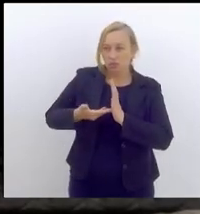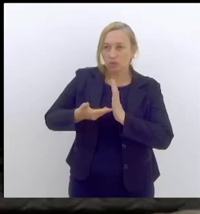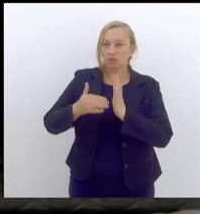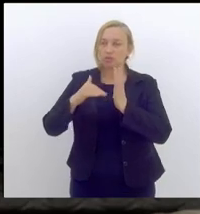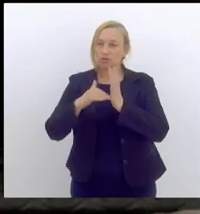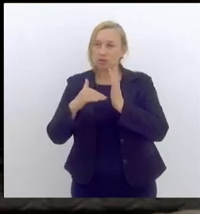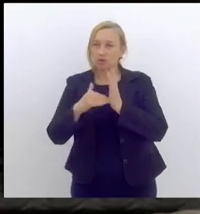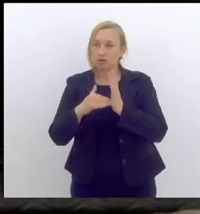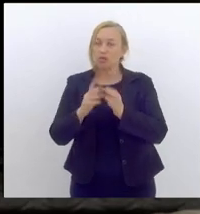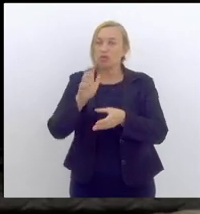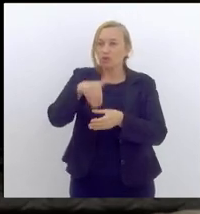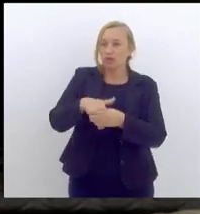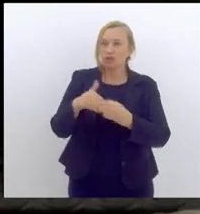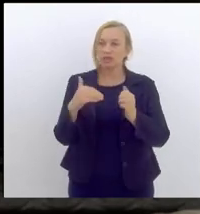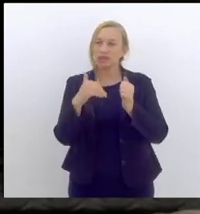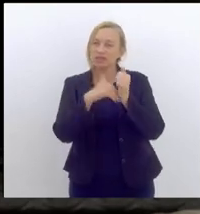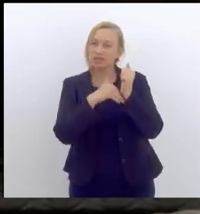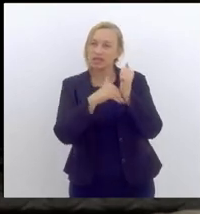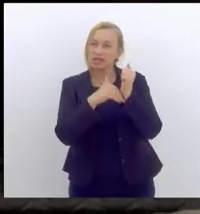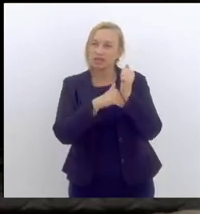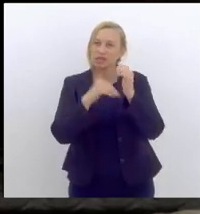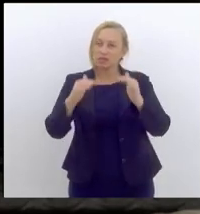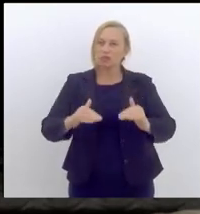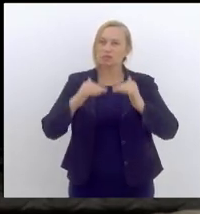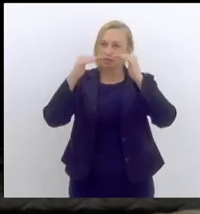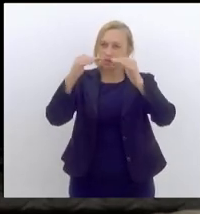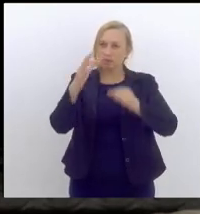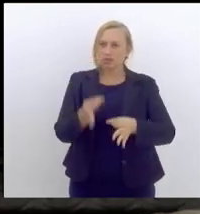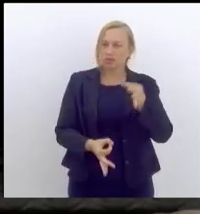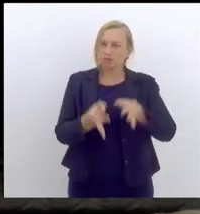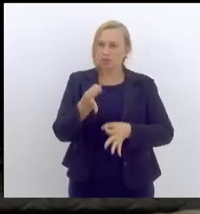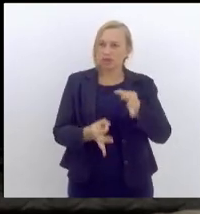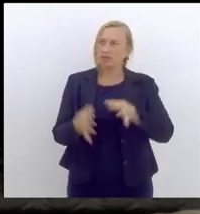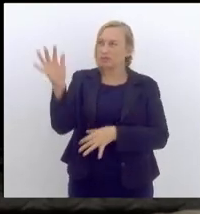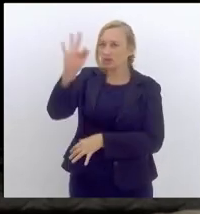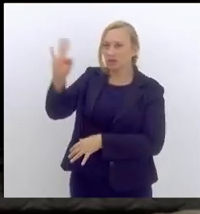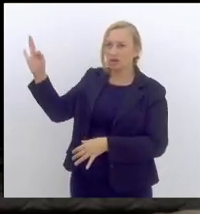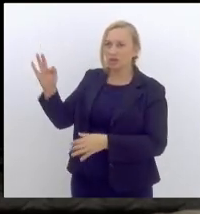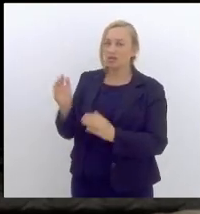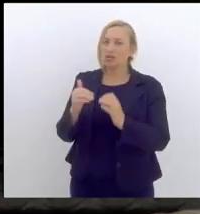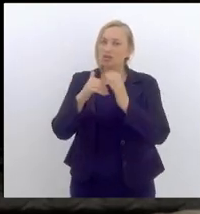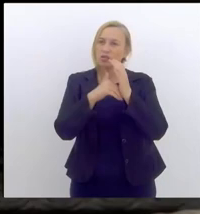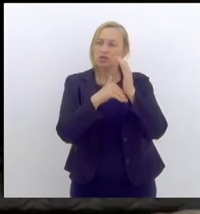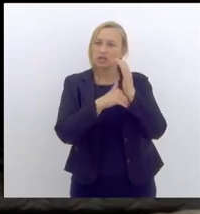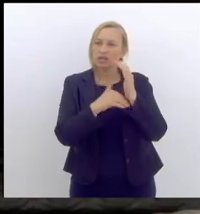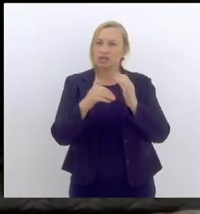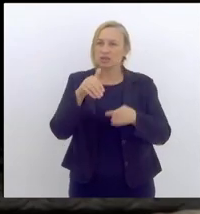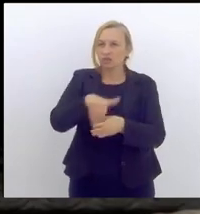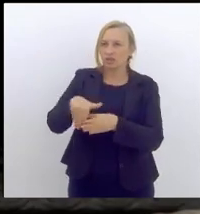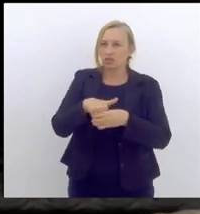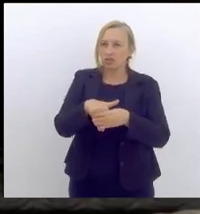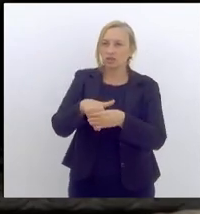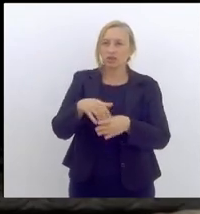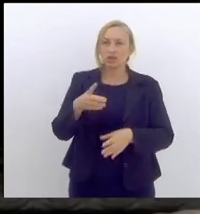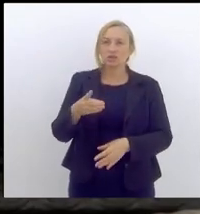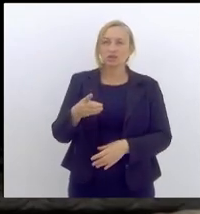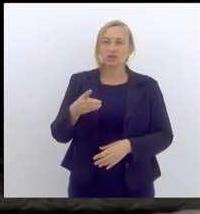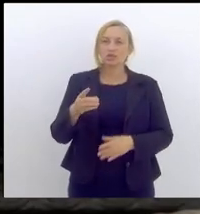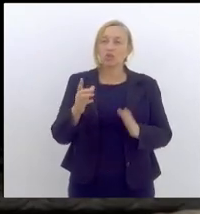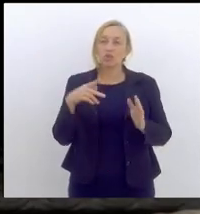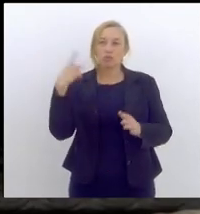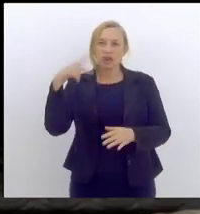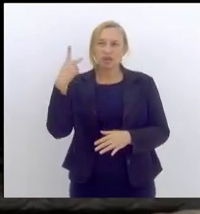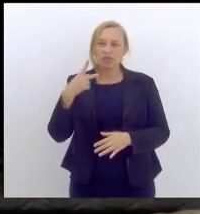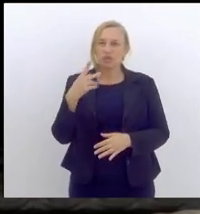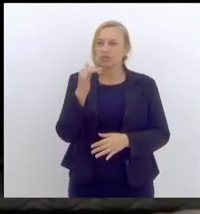vota secreto. O Supremo Tribunal Federal vota secreto. E o Parlamento Fluminense hoje vai